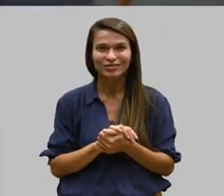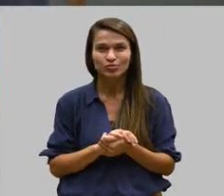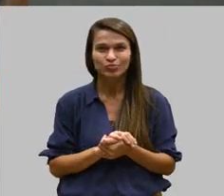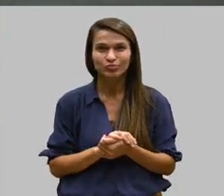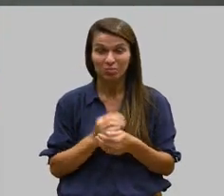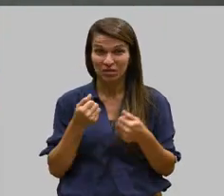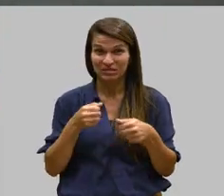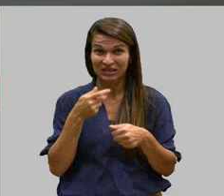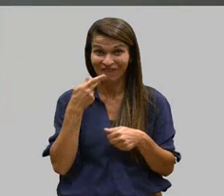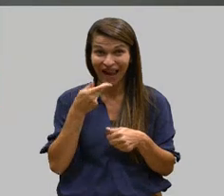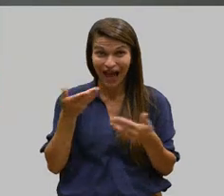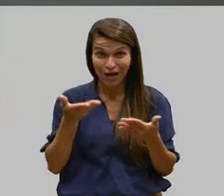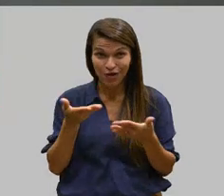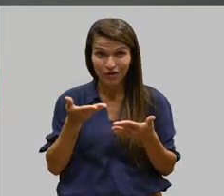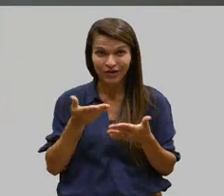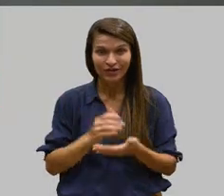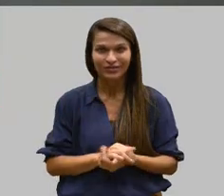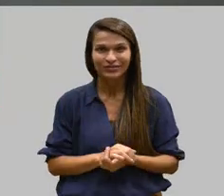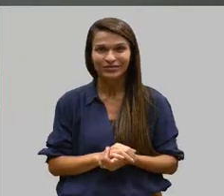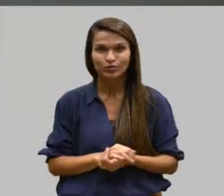o microfone ele